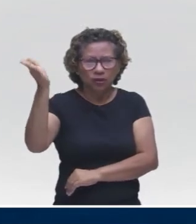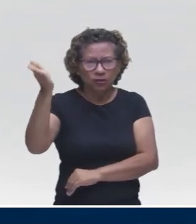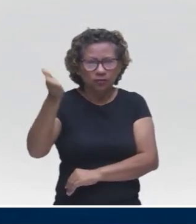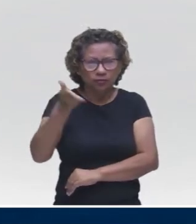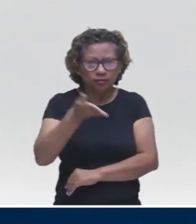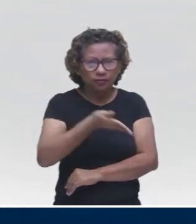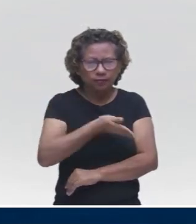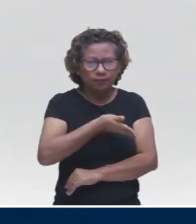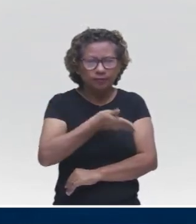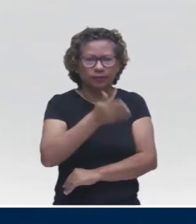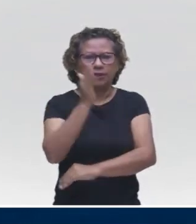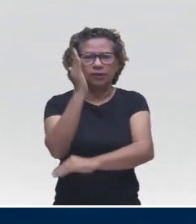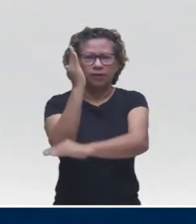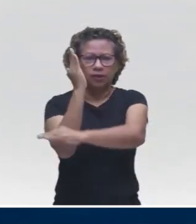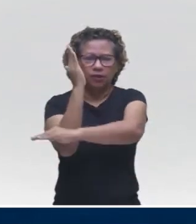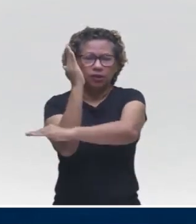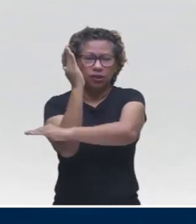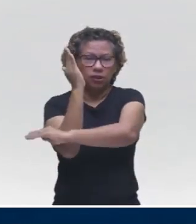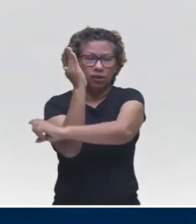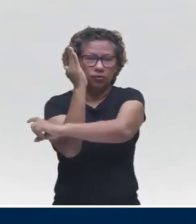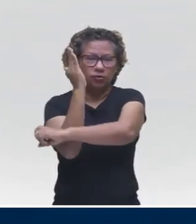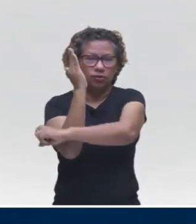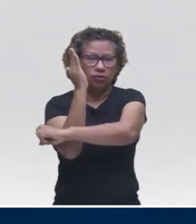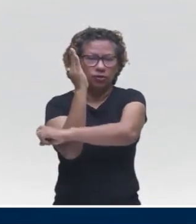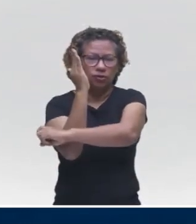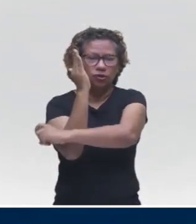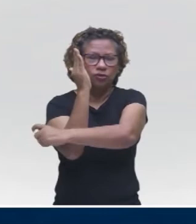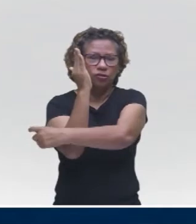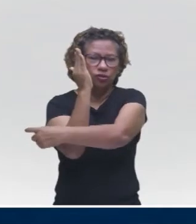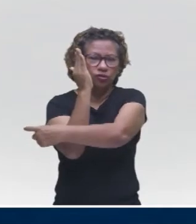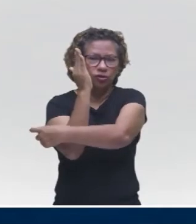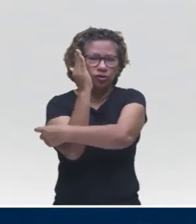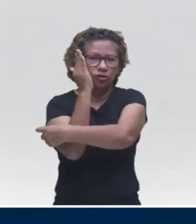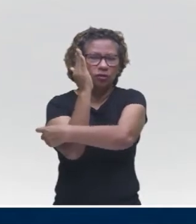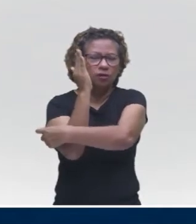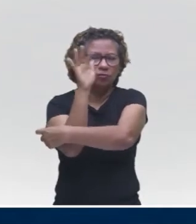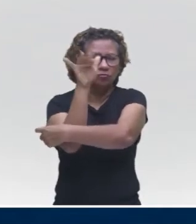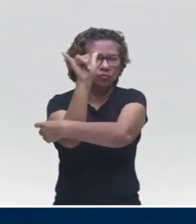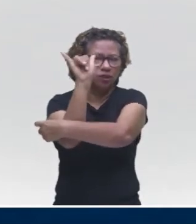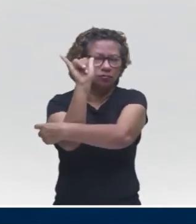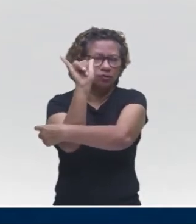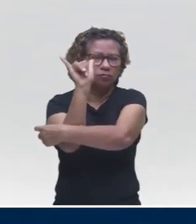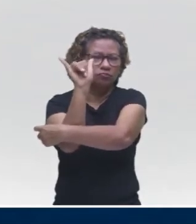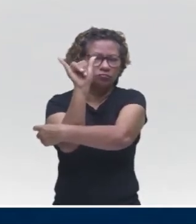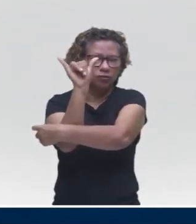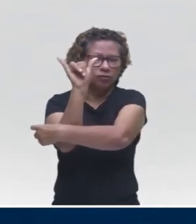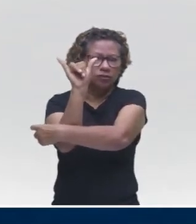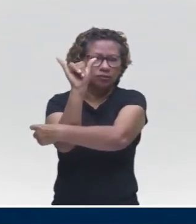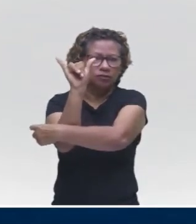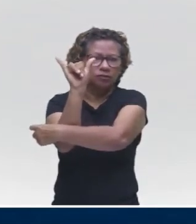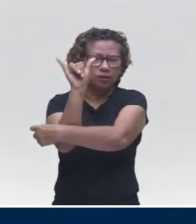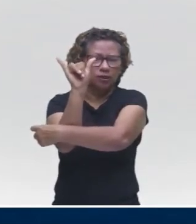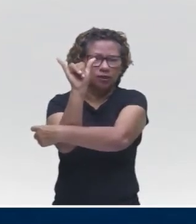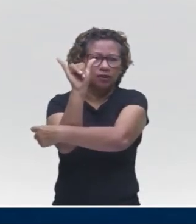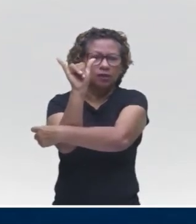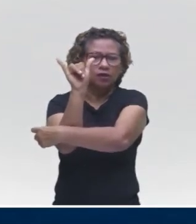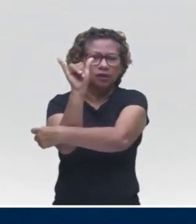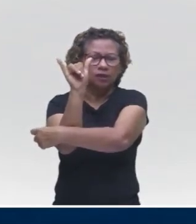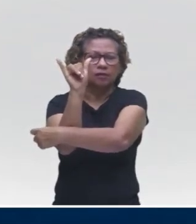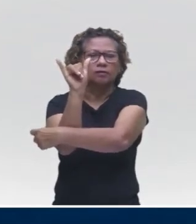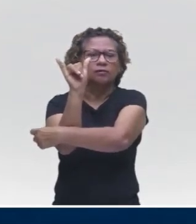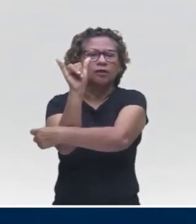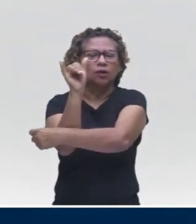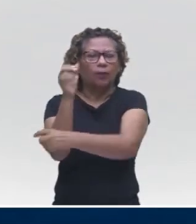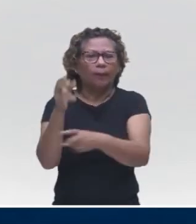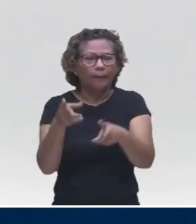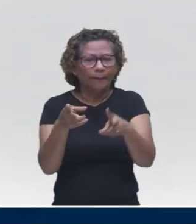abscissas, que é o eixo do x, esse ponto aqui é o que nós chamamos de zero ou raiz da função.